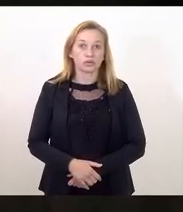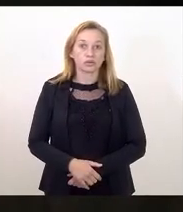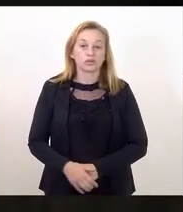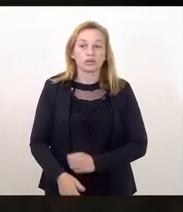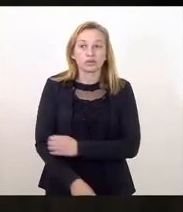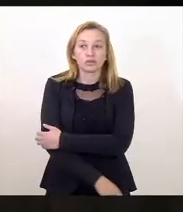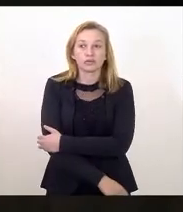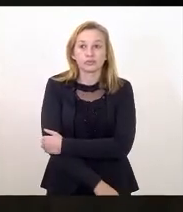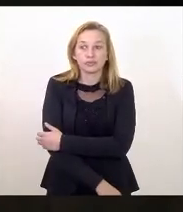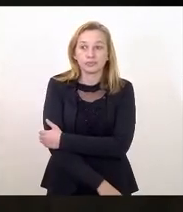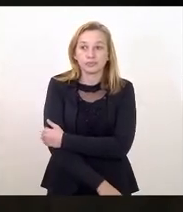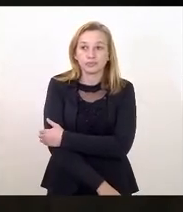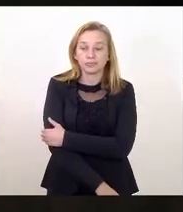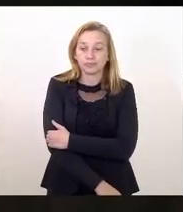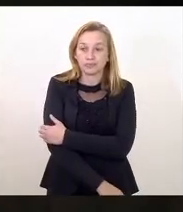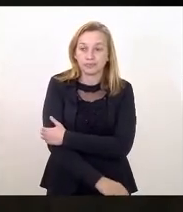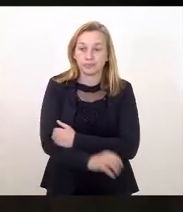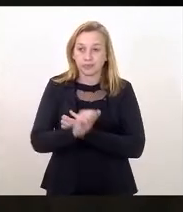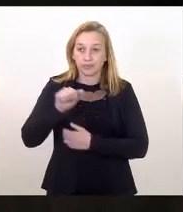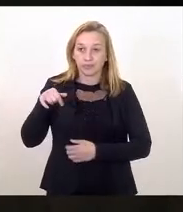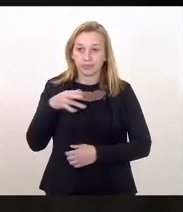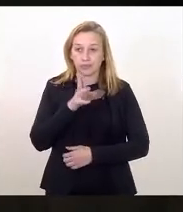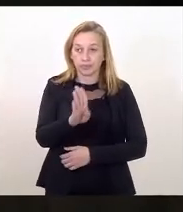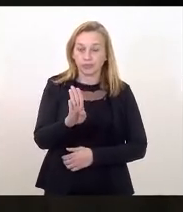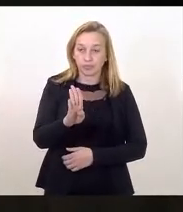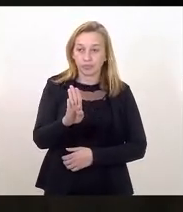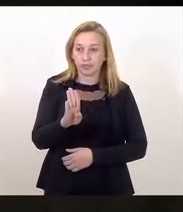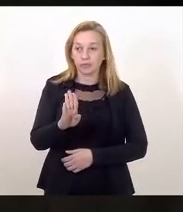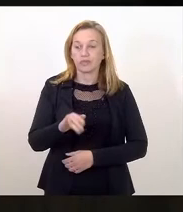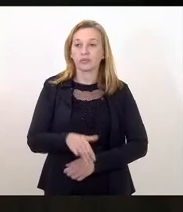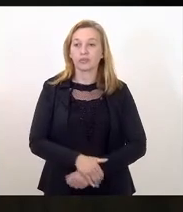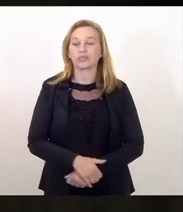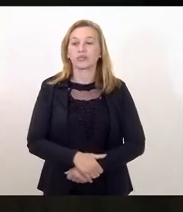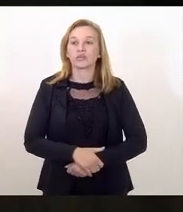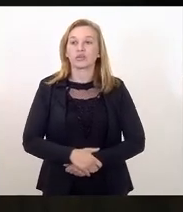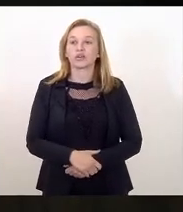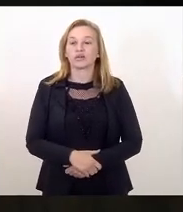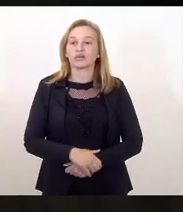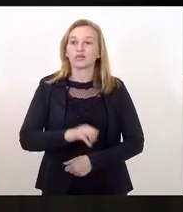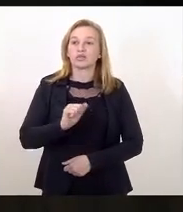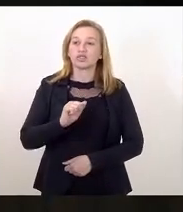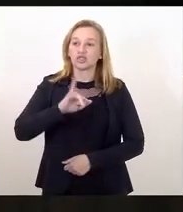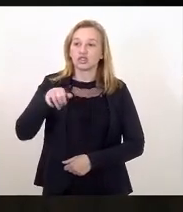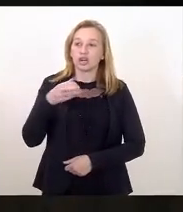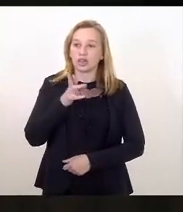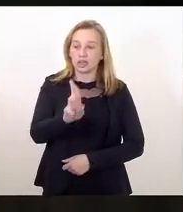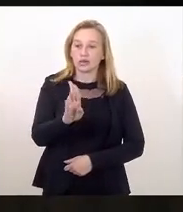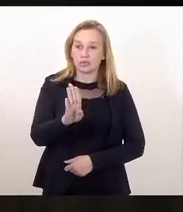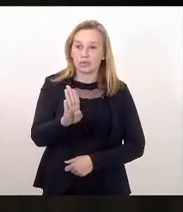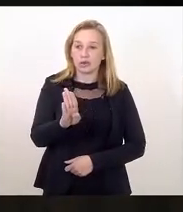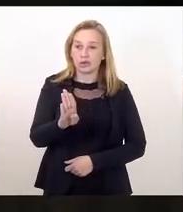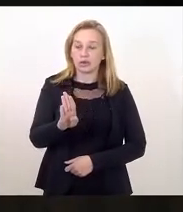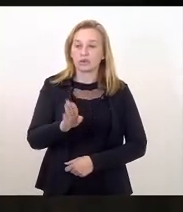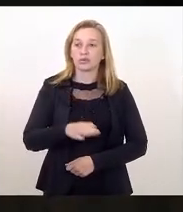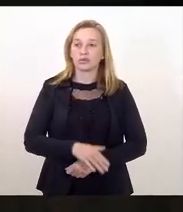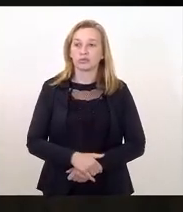Deputado Jair Bittencourt. Deputado Jair Bittencourt.